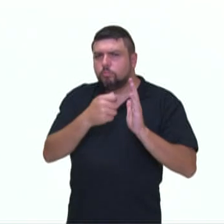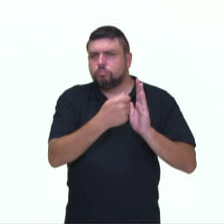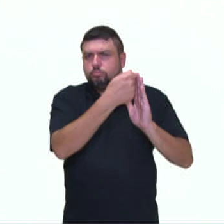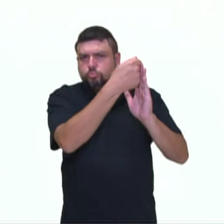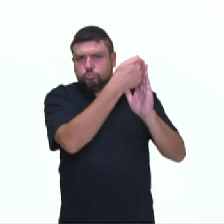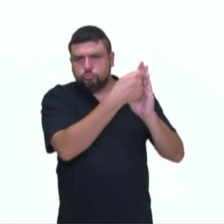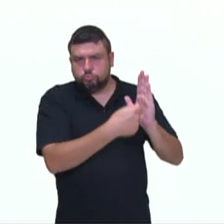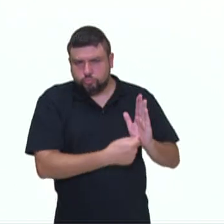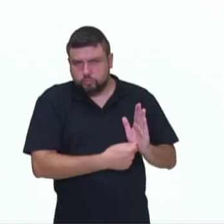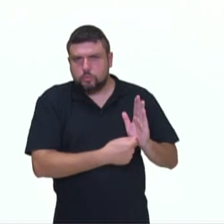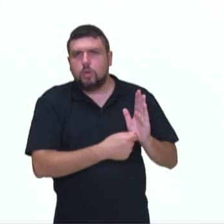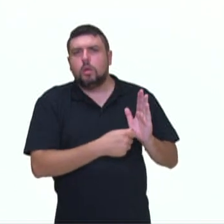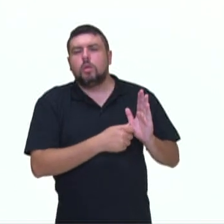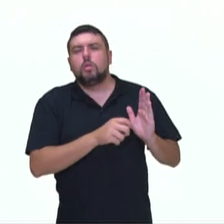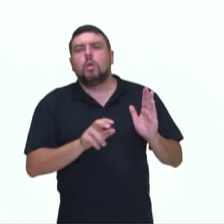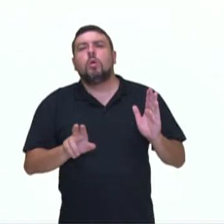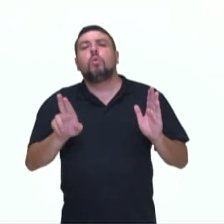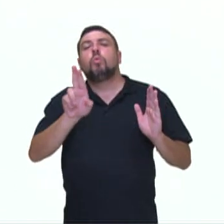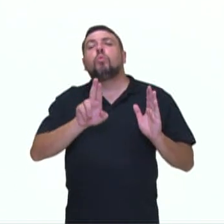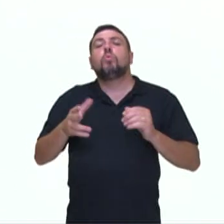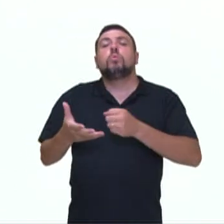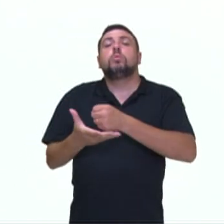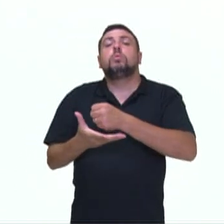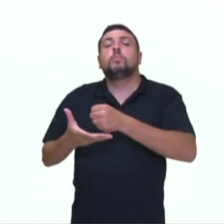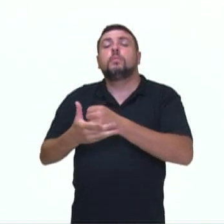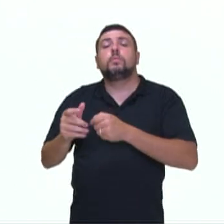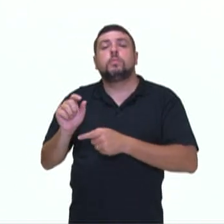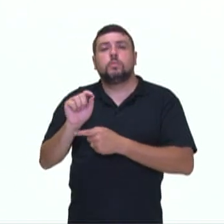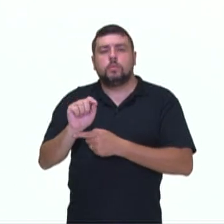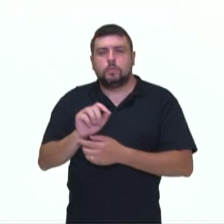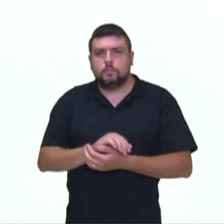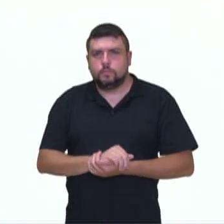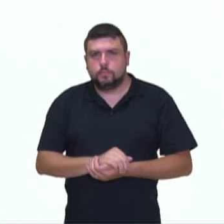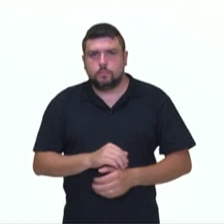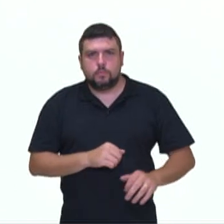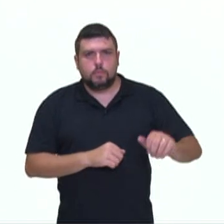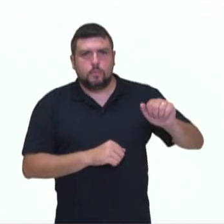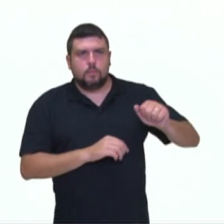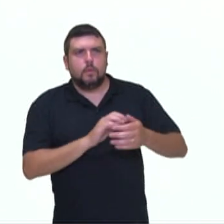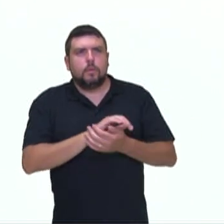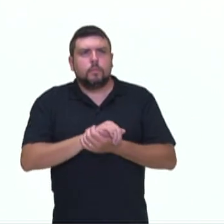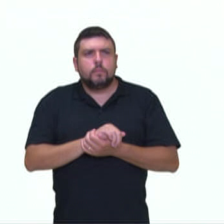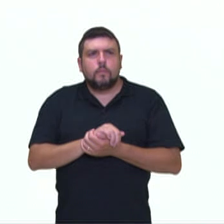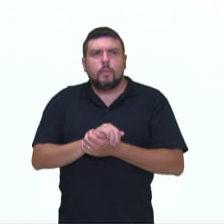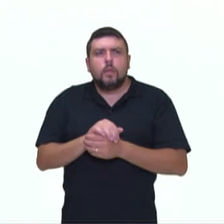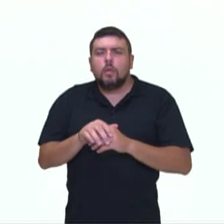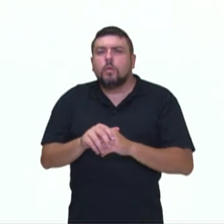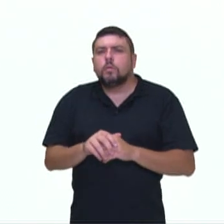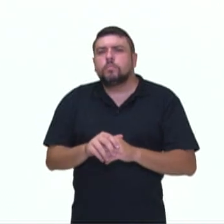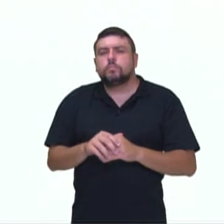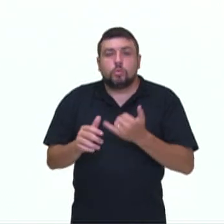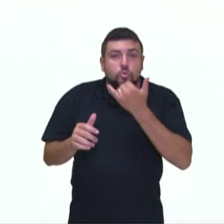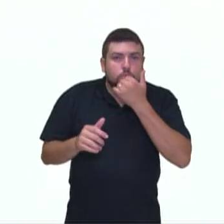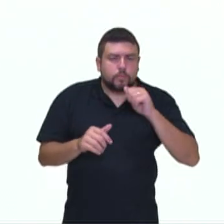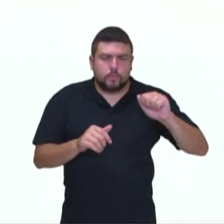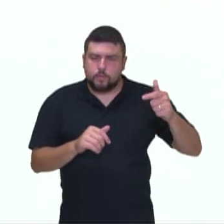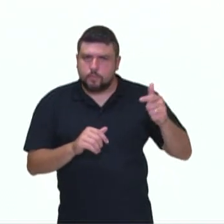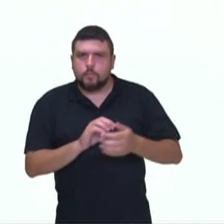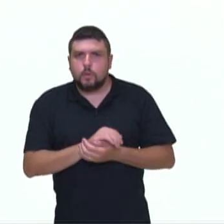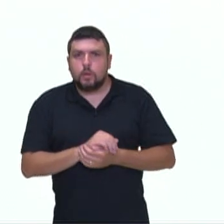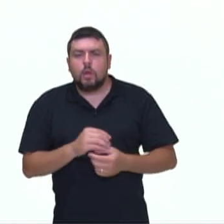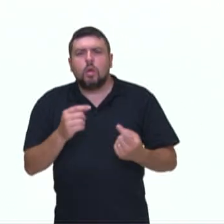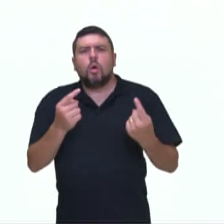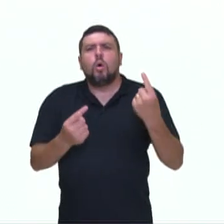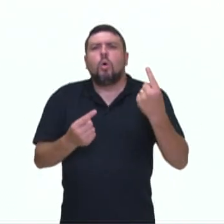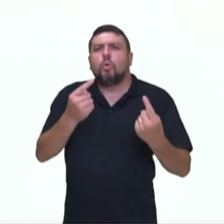caderno, utilizando como base as seguintes questões. Qual das obras que você viu mais lhe chamou a